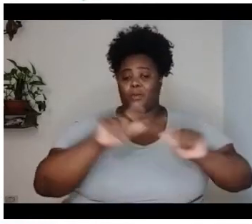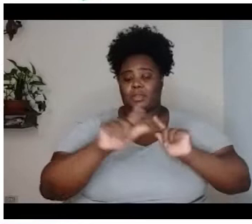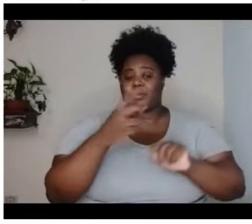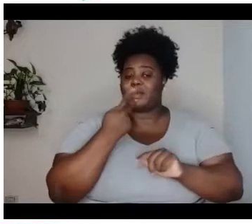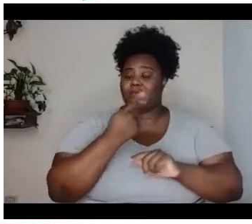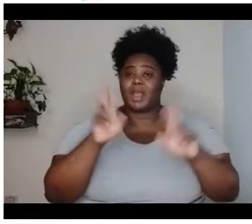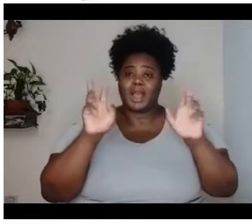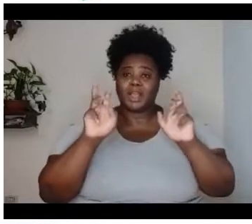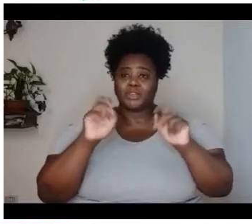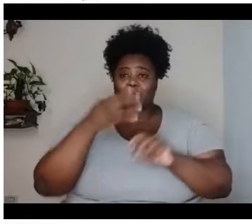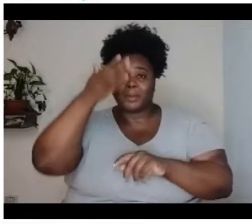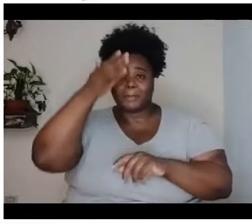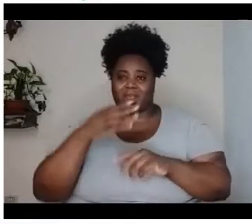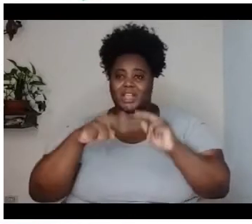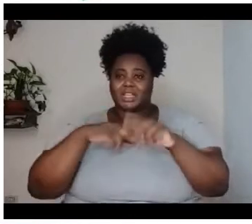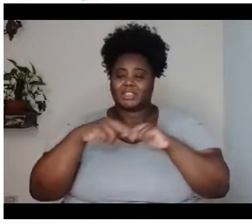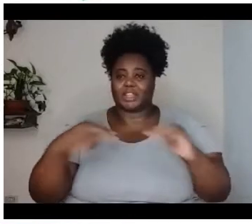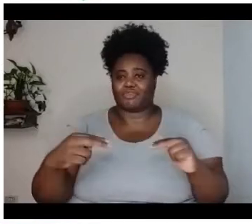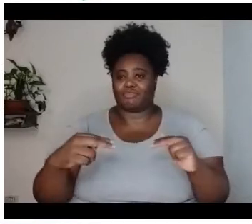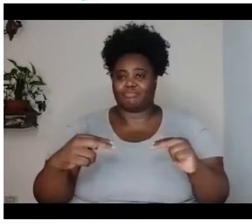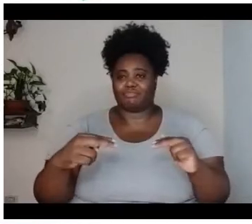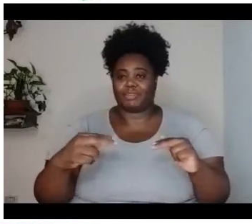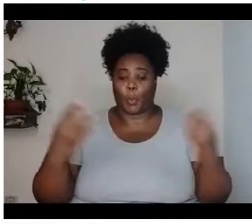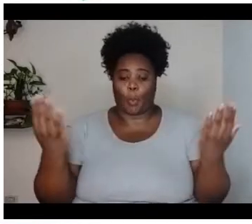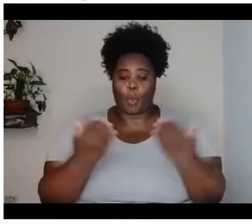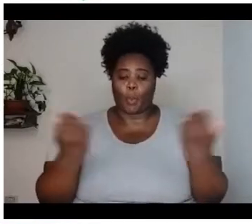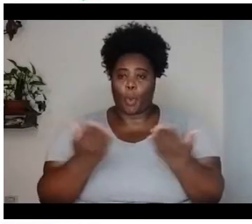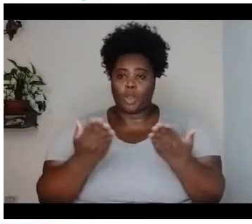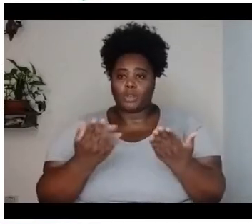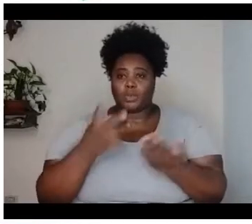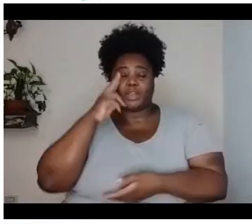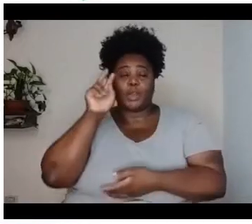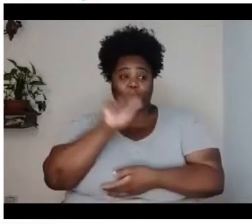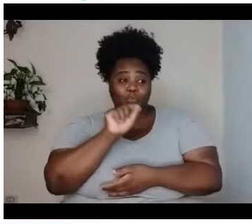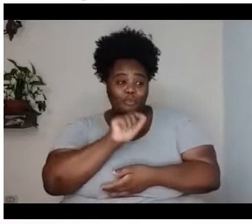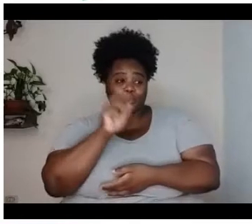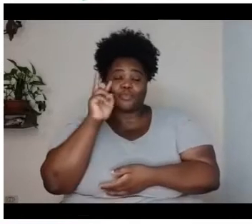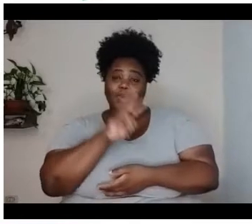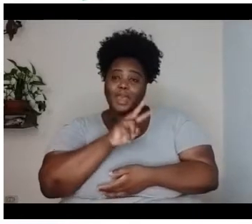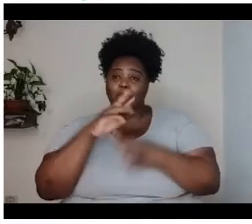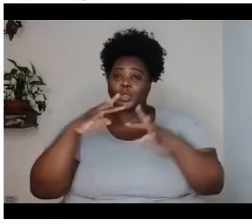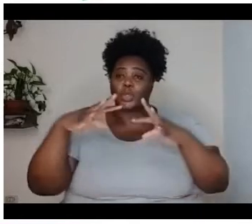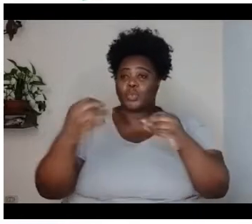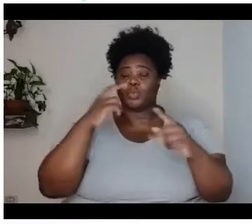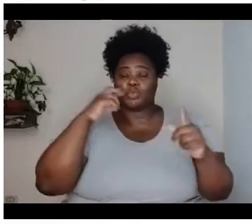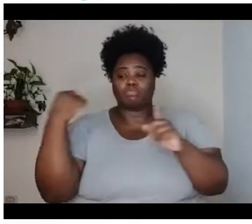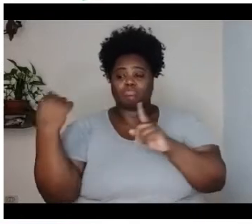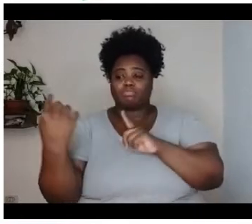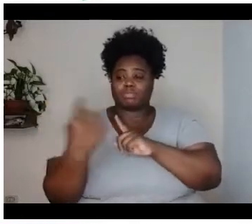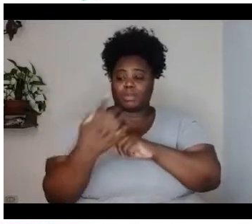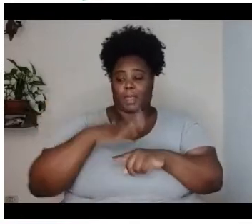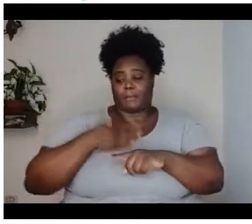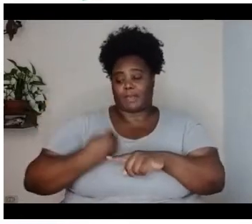o presente, né? Sobre o que eu vejo, sobre tudo que me circunda, tudo que